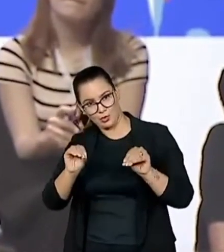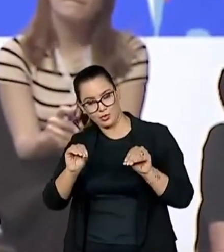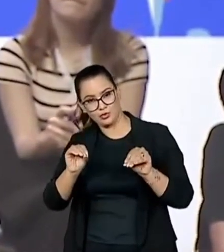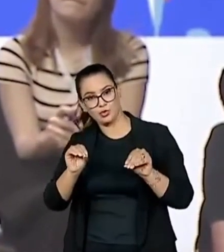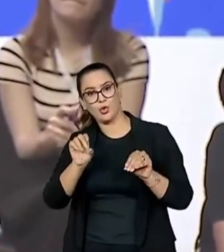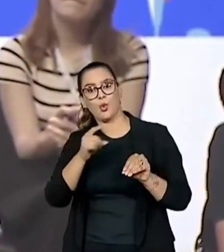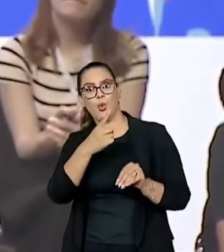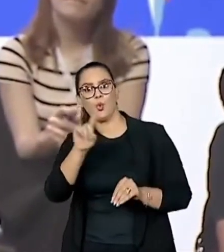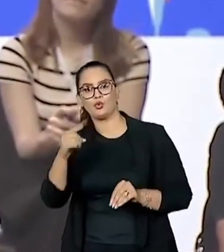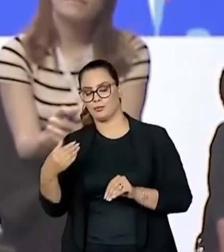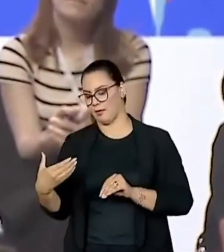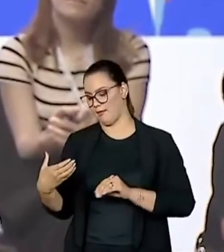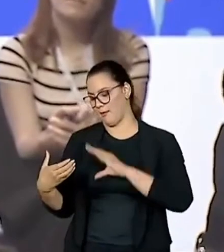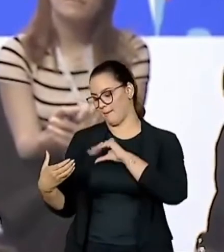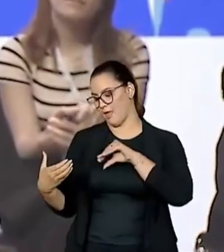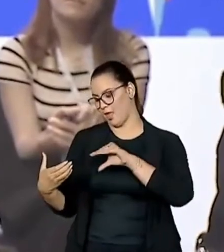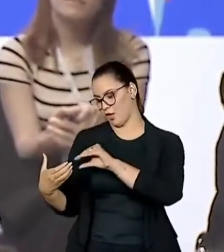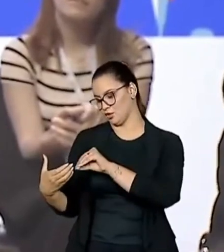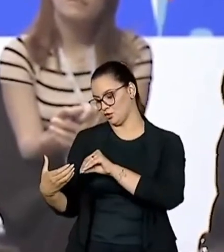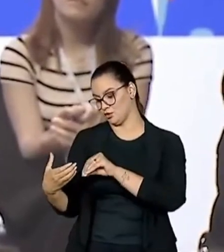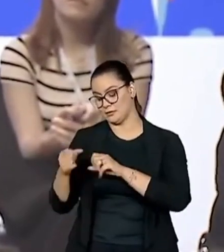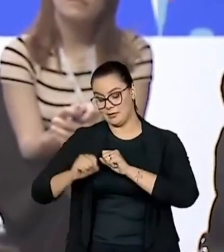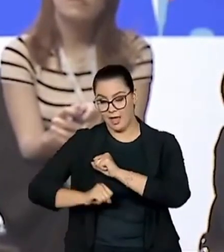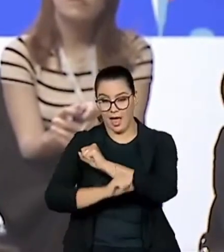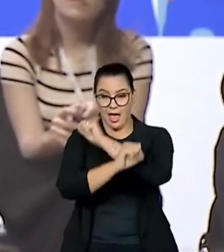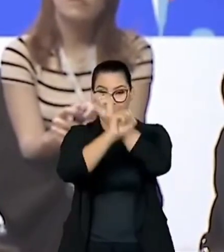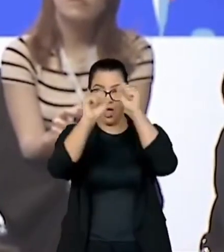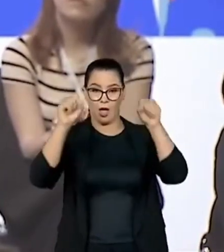é no celular. Você levanta às 3 horas da manhã,